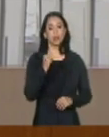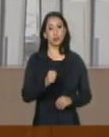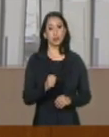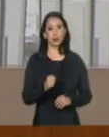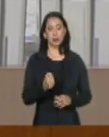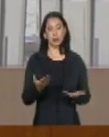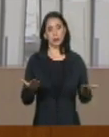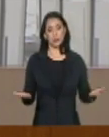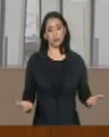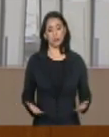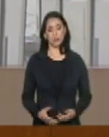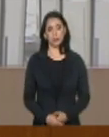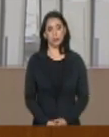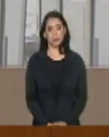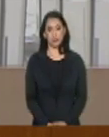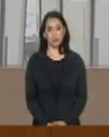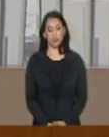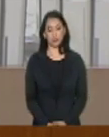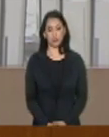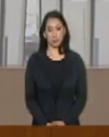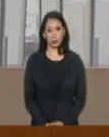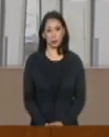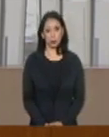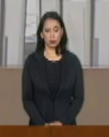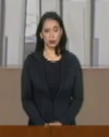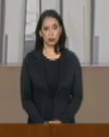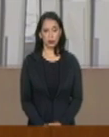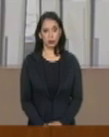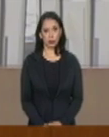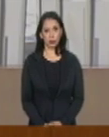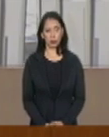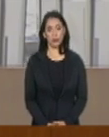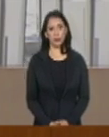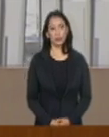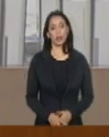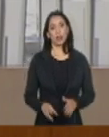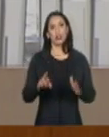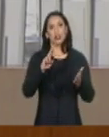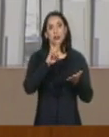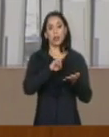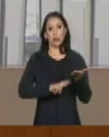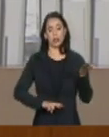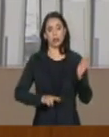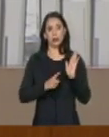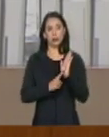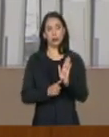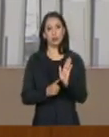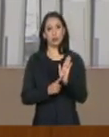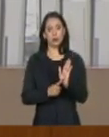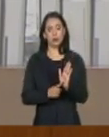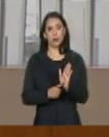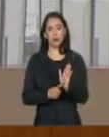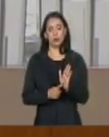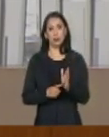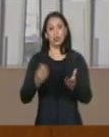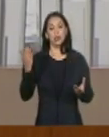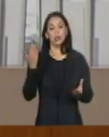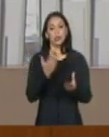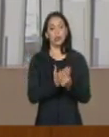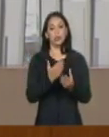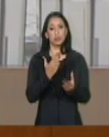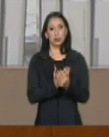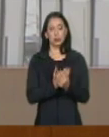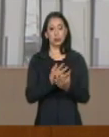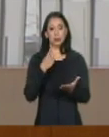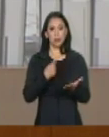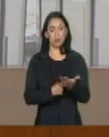conjunto ADCs 43, 44 e 54. O relatório demonstra, continua, que o desfecho mais recorrente nos processos de competência do Tribunal